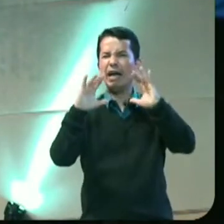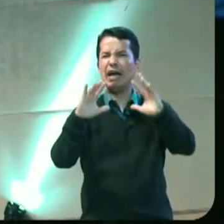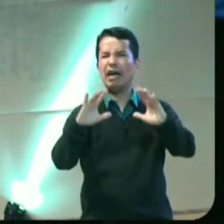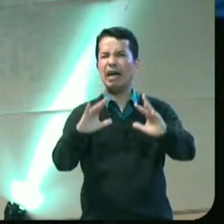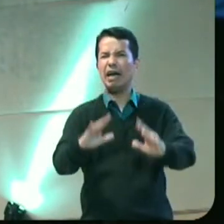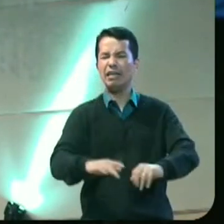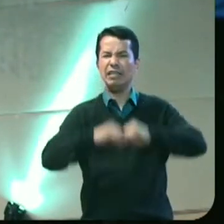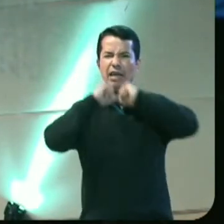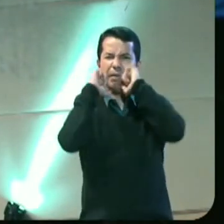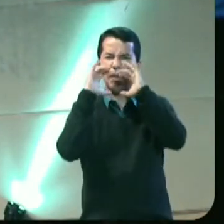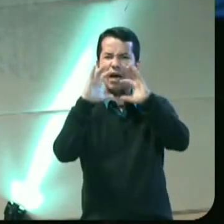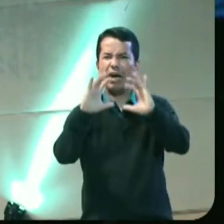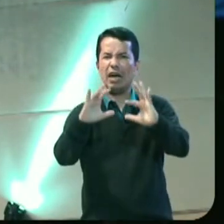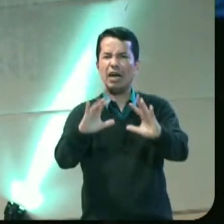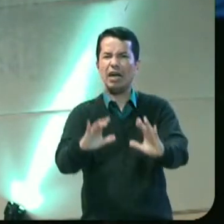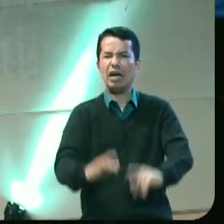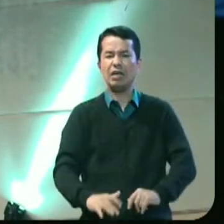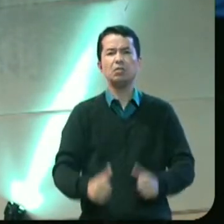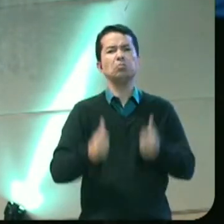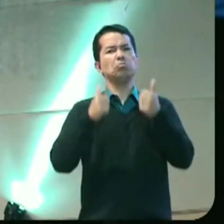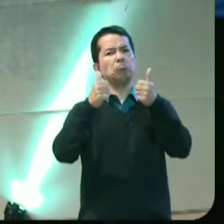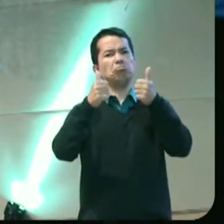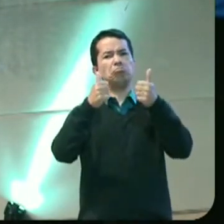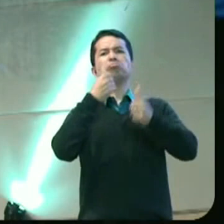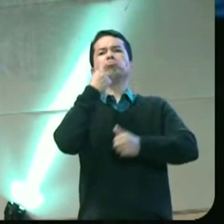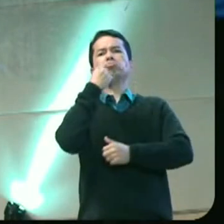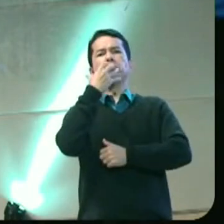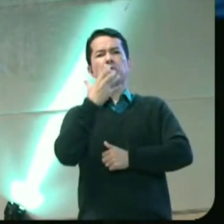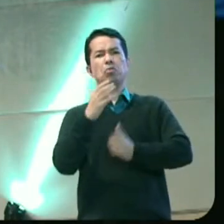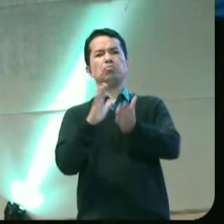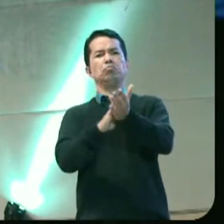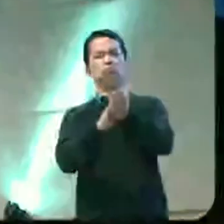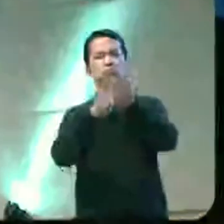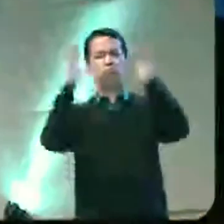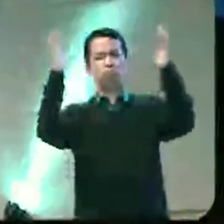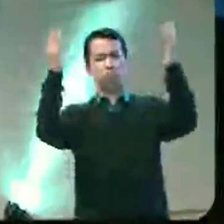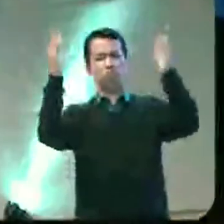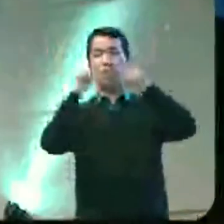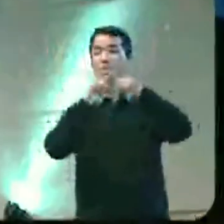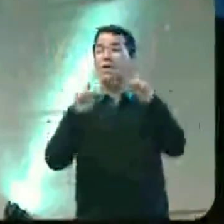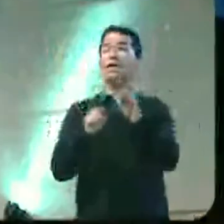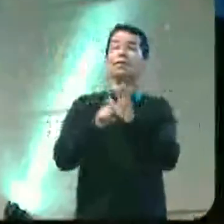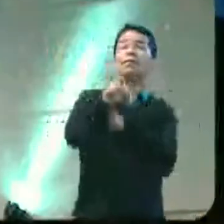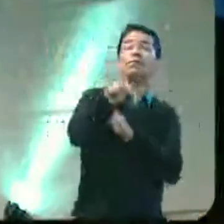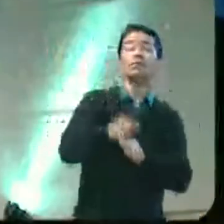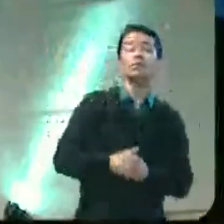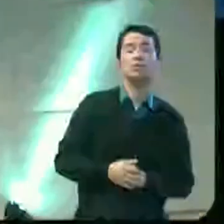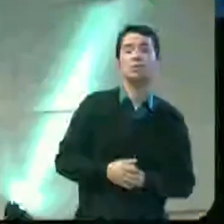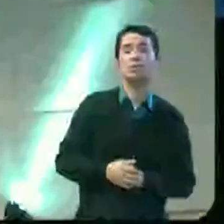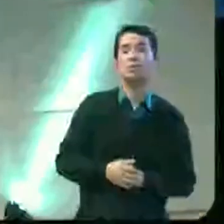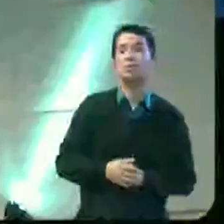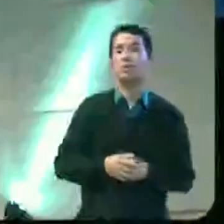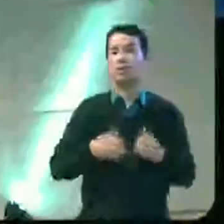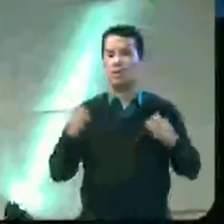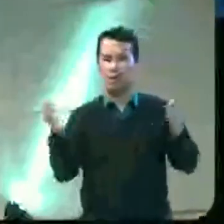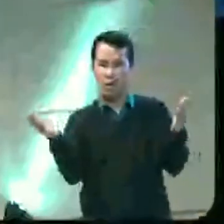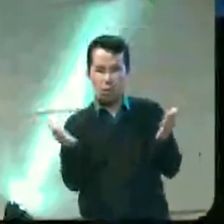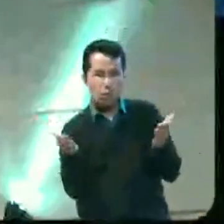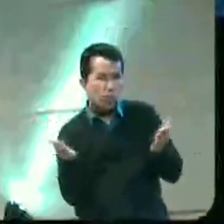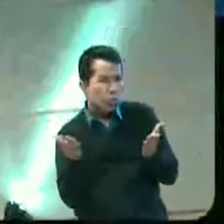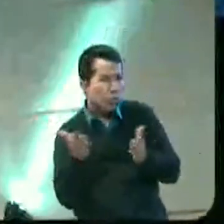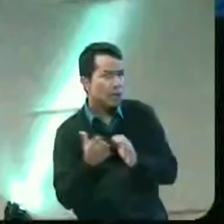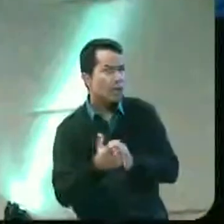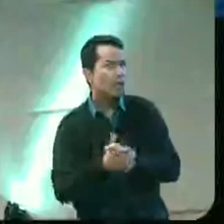te abençoou, que bênção. Mas eu quero te perguntar, será que não foi para um momento como